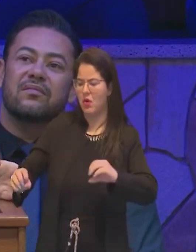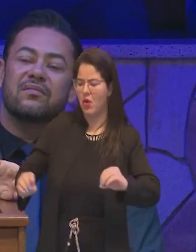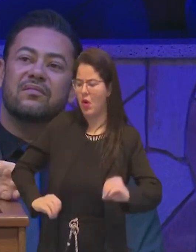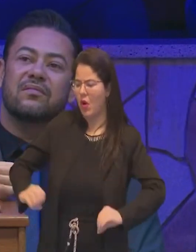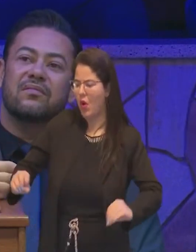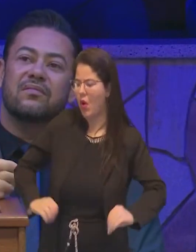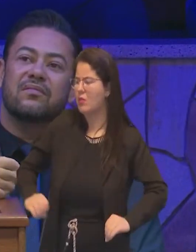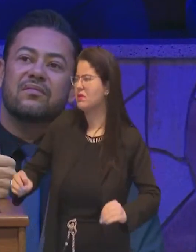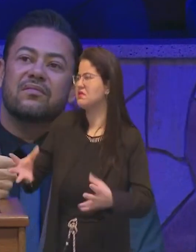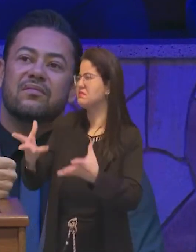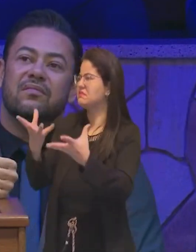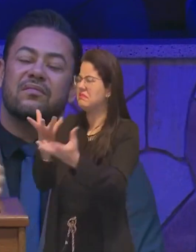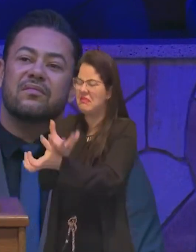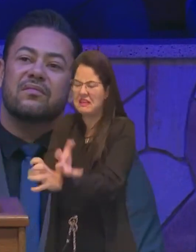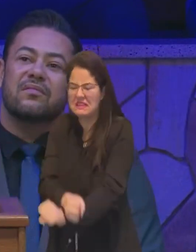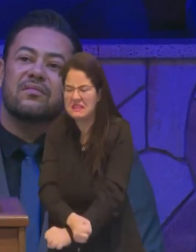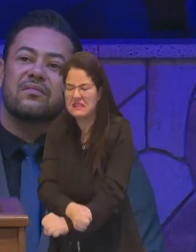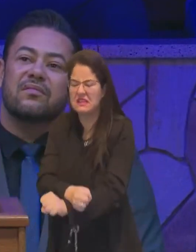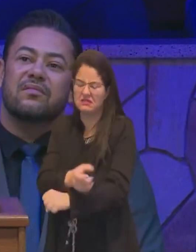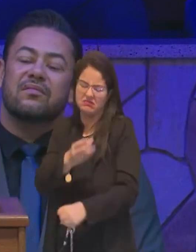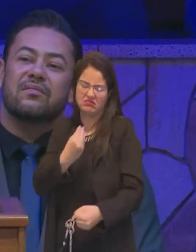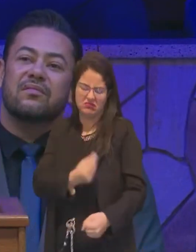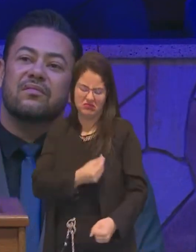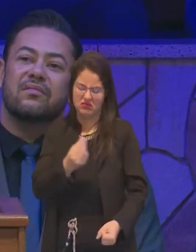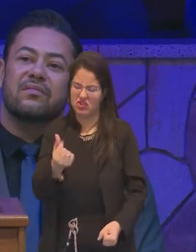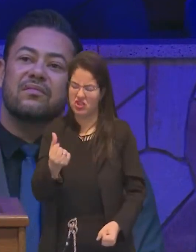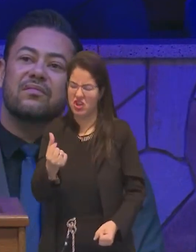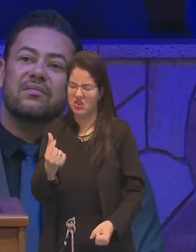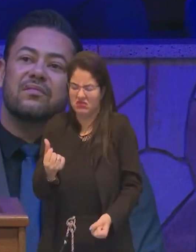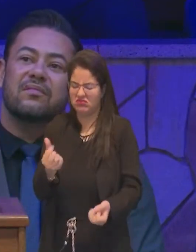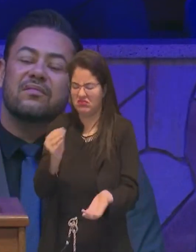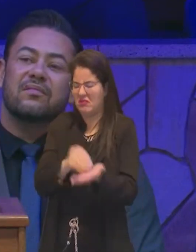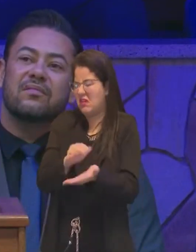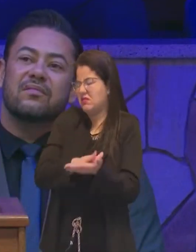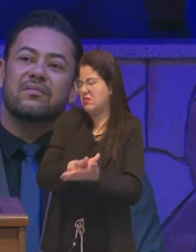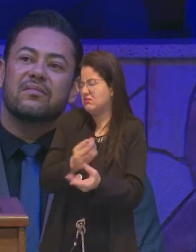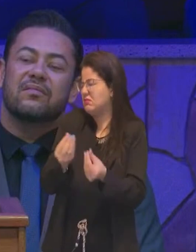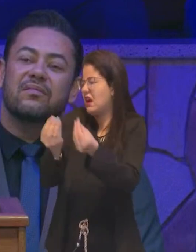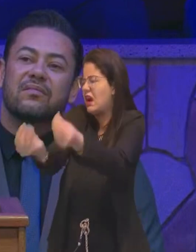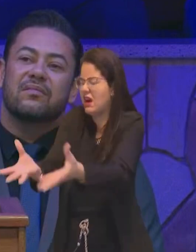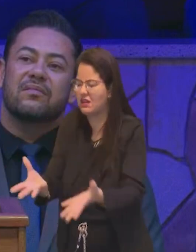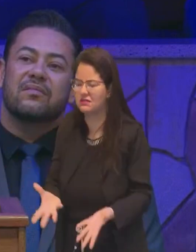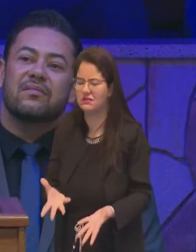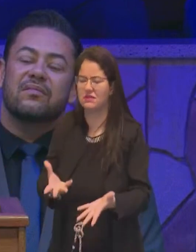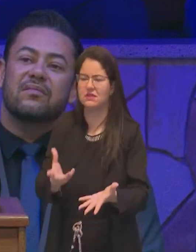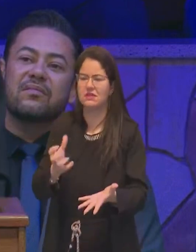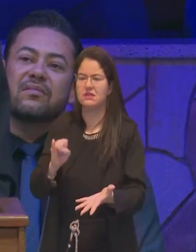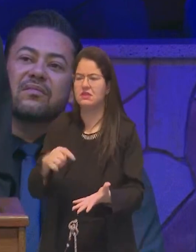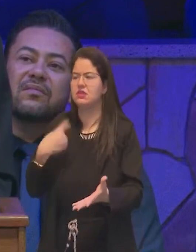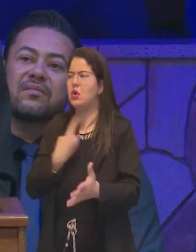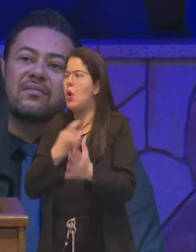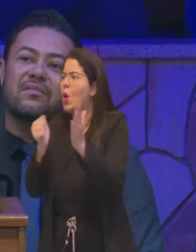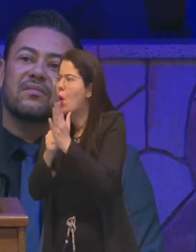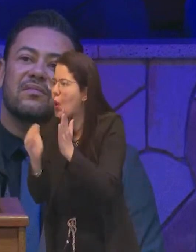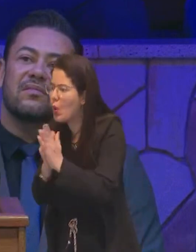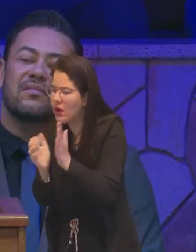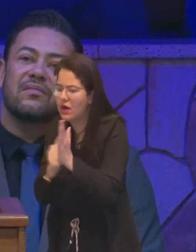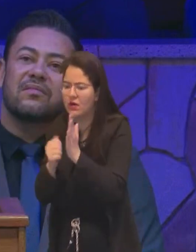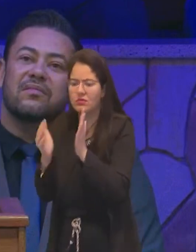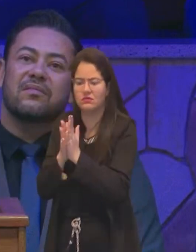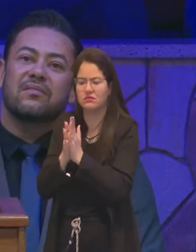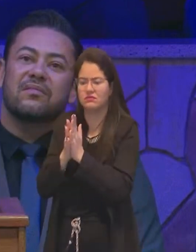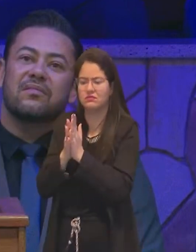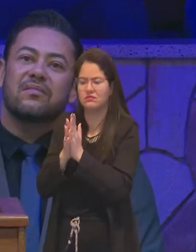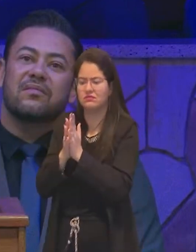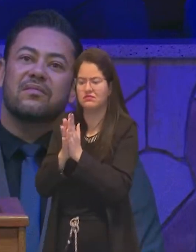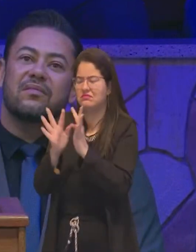falta, se nós não tiramos 5 minutos para orar por dia, tudo isso não